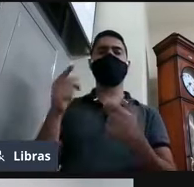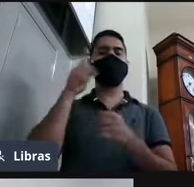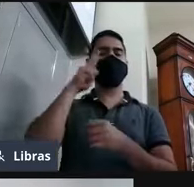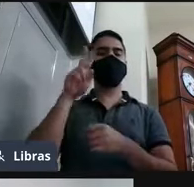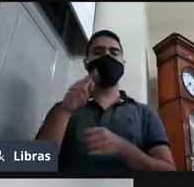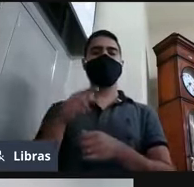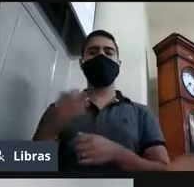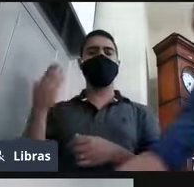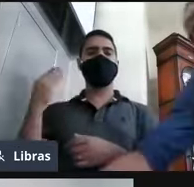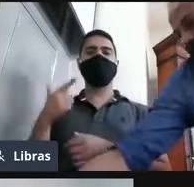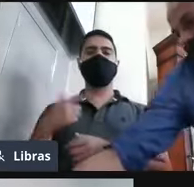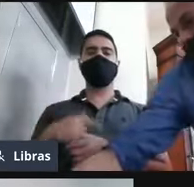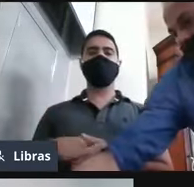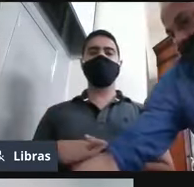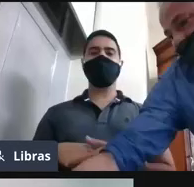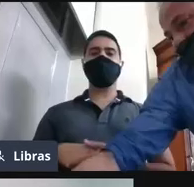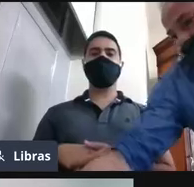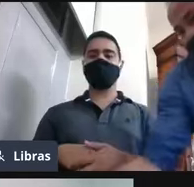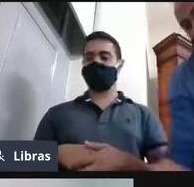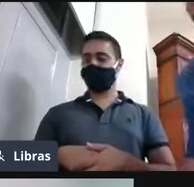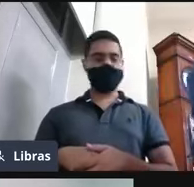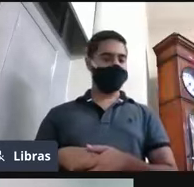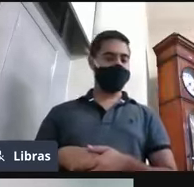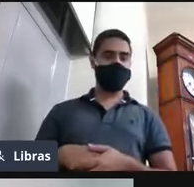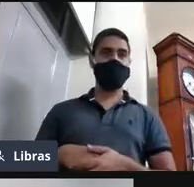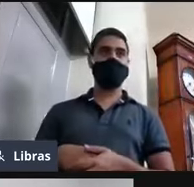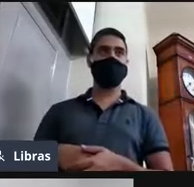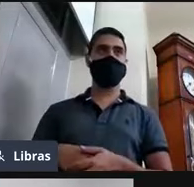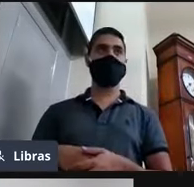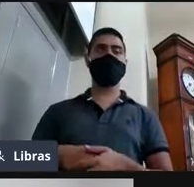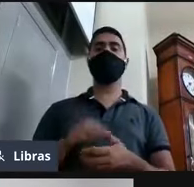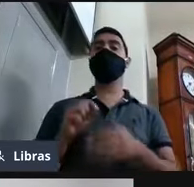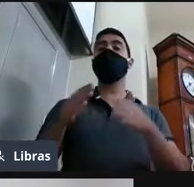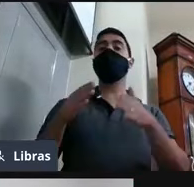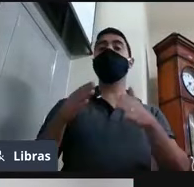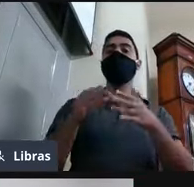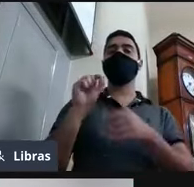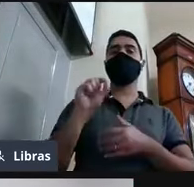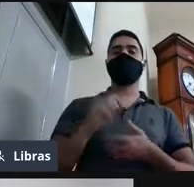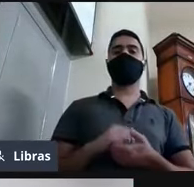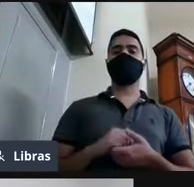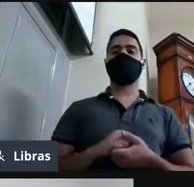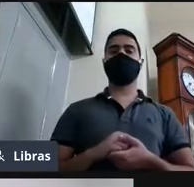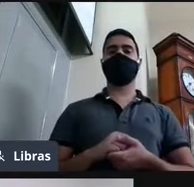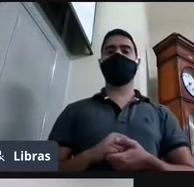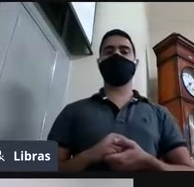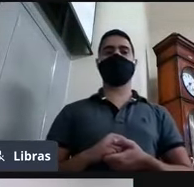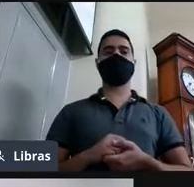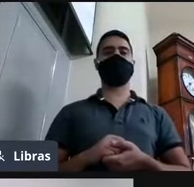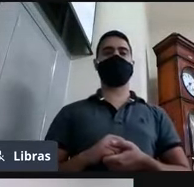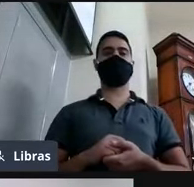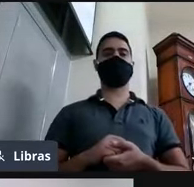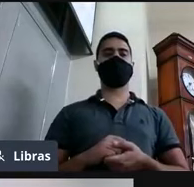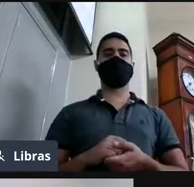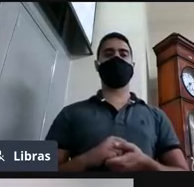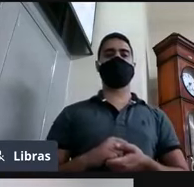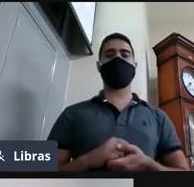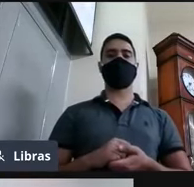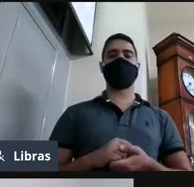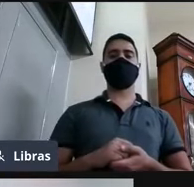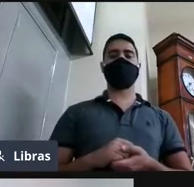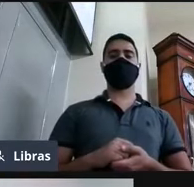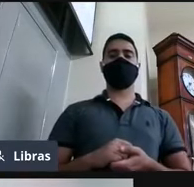trás. Não vi, ué, nem estou vendo. E eu peço a ele, não está aqui presente agora,